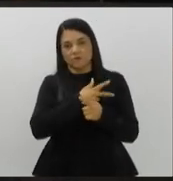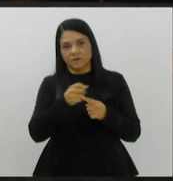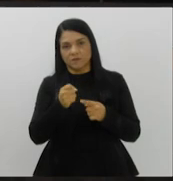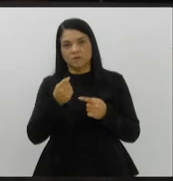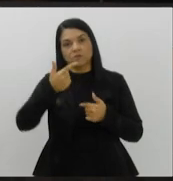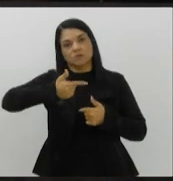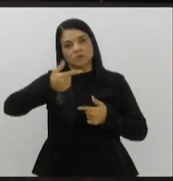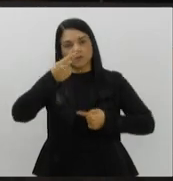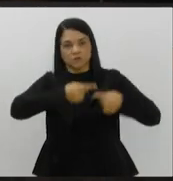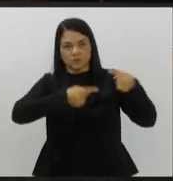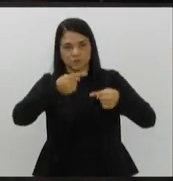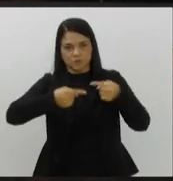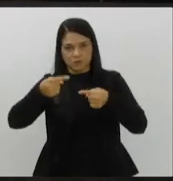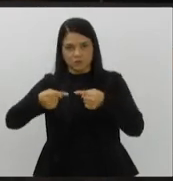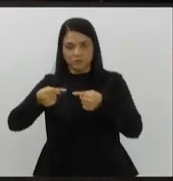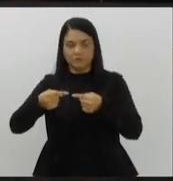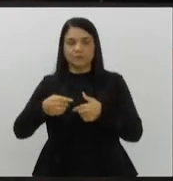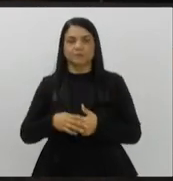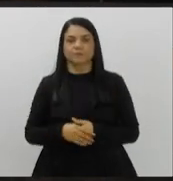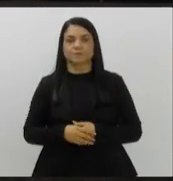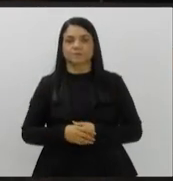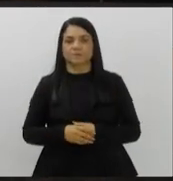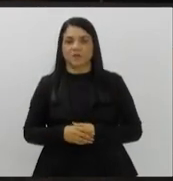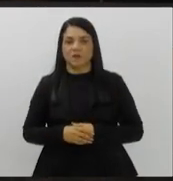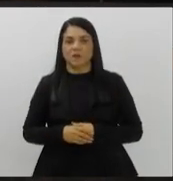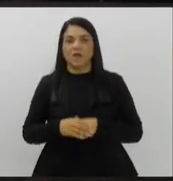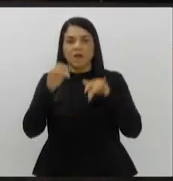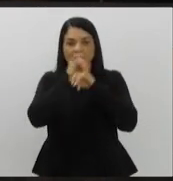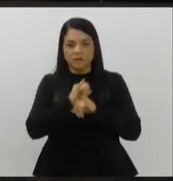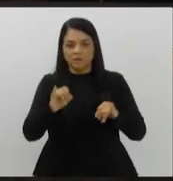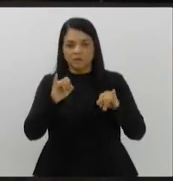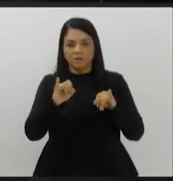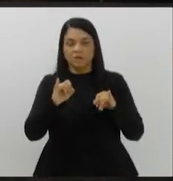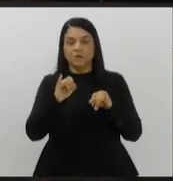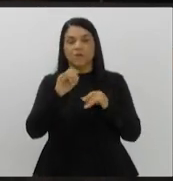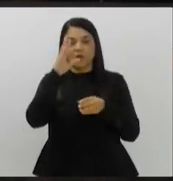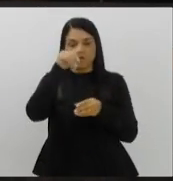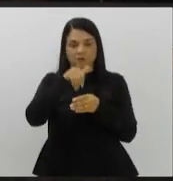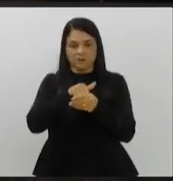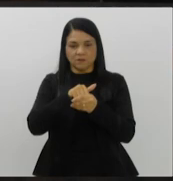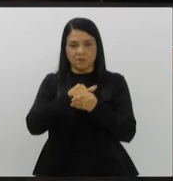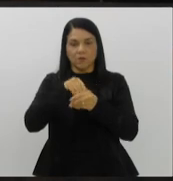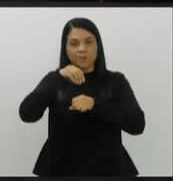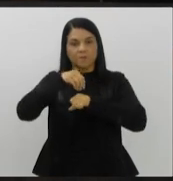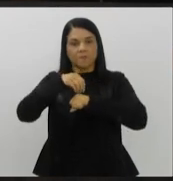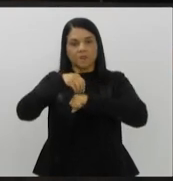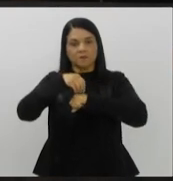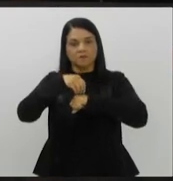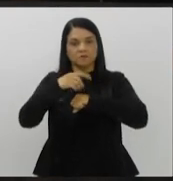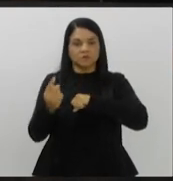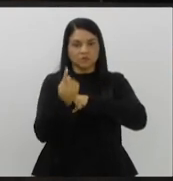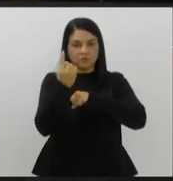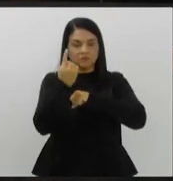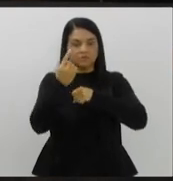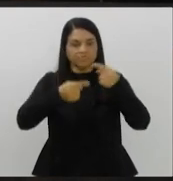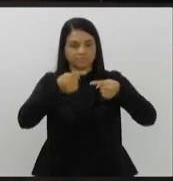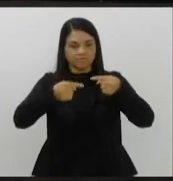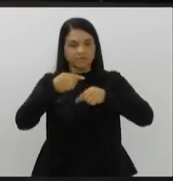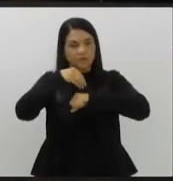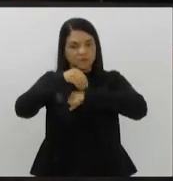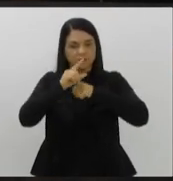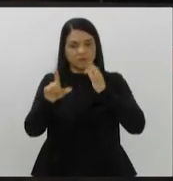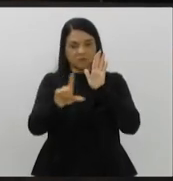para a segunda discussão. Anuncio. Em votação, em discussão única, indicação legislativa